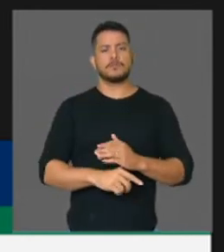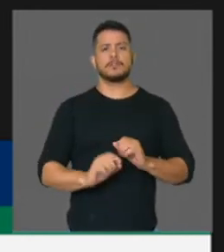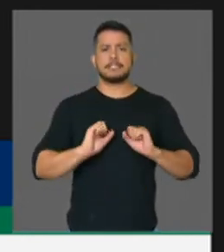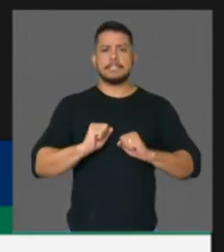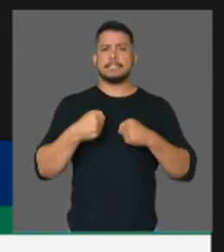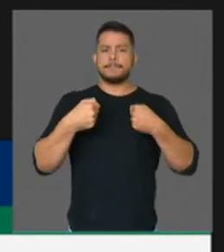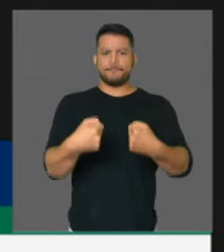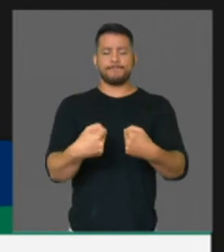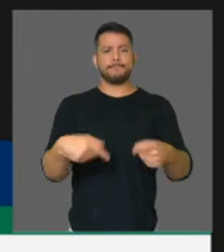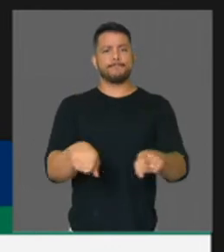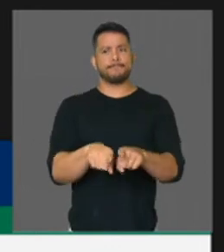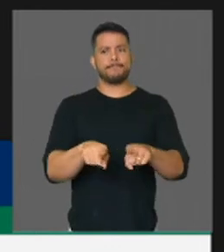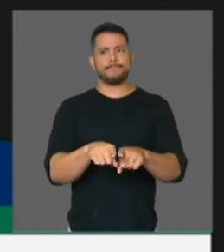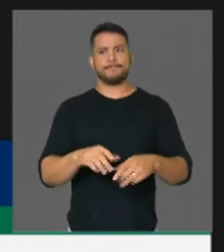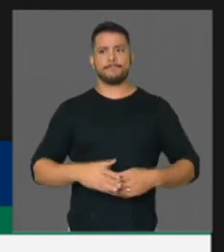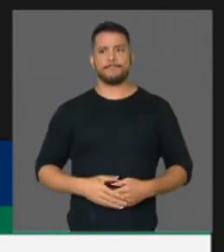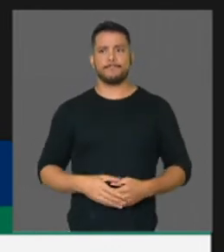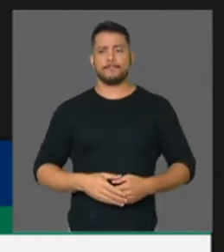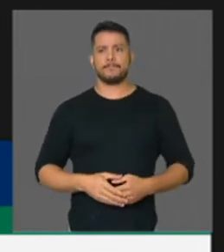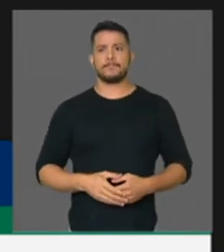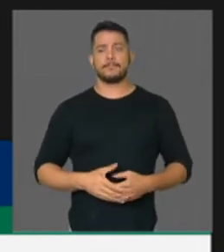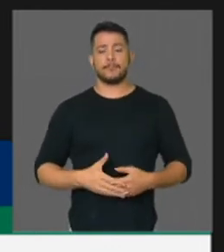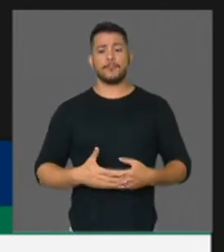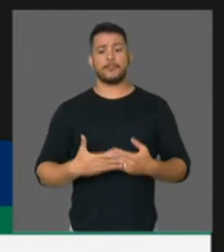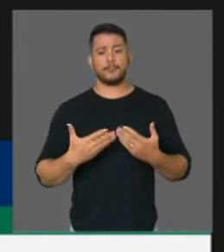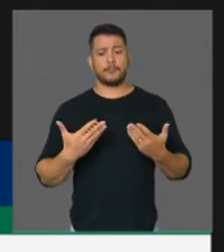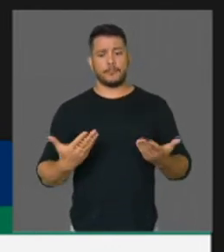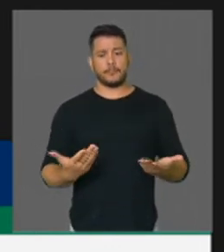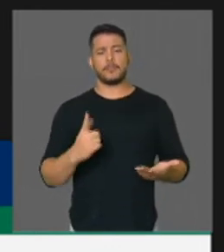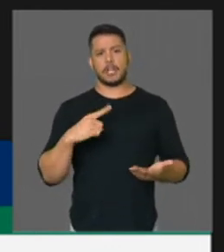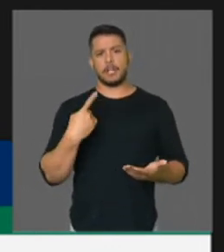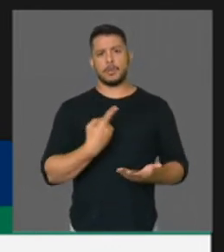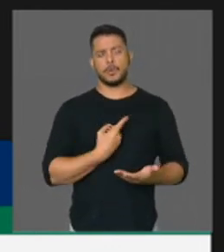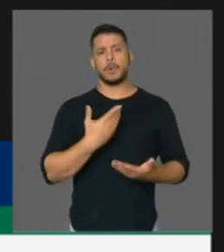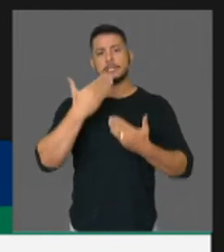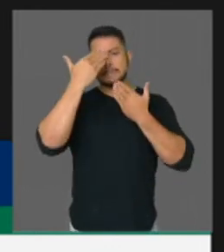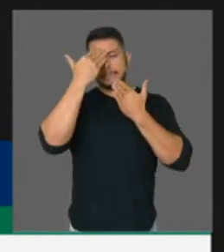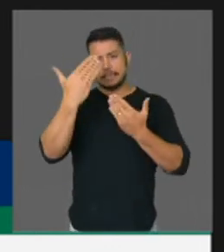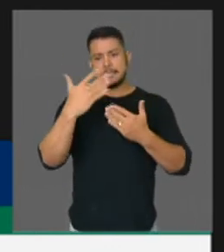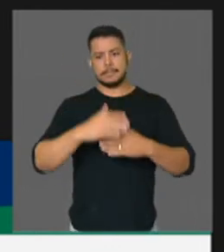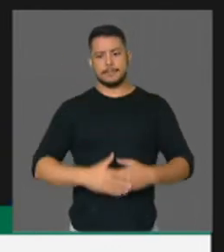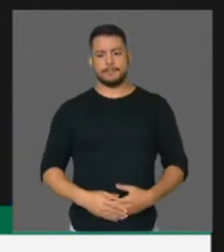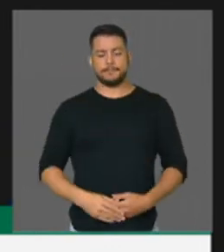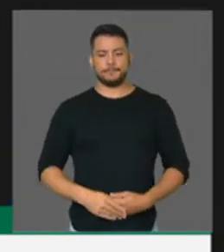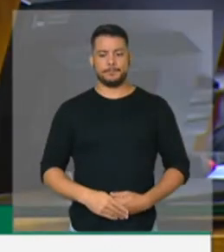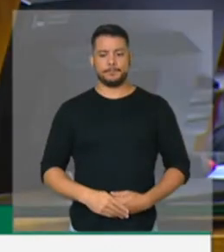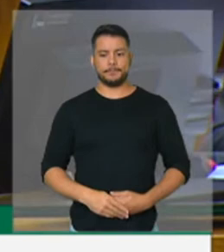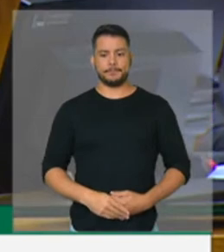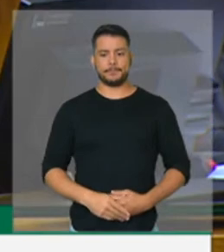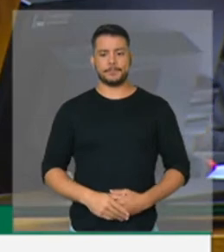determinação. Essa é a nossa convicção, presidente, e essa é a nossa luta. Muito obrigado.